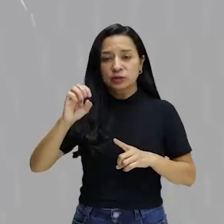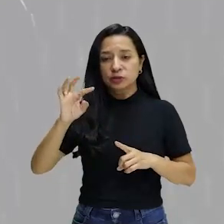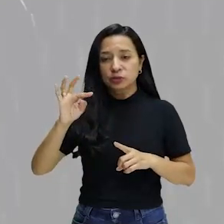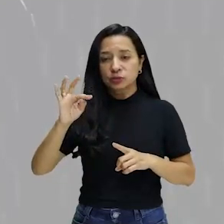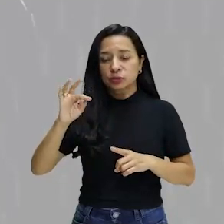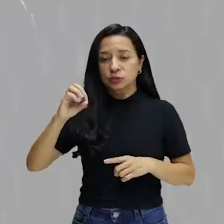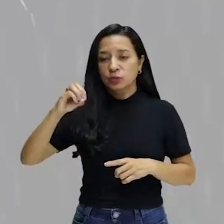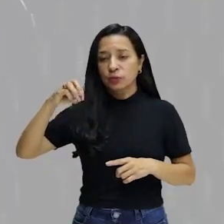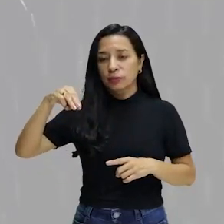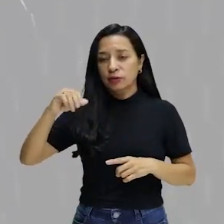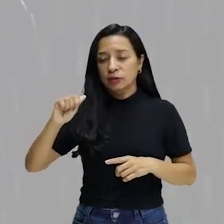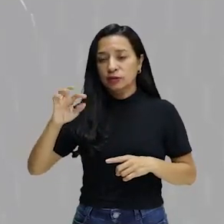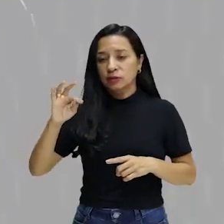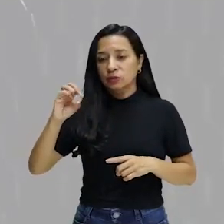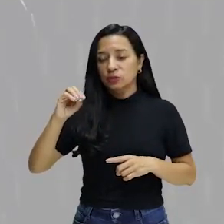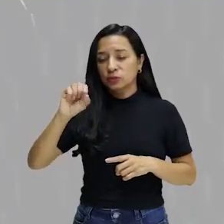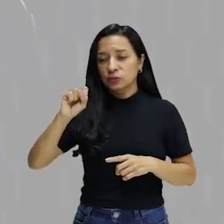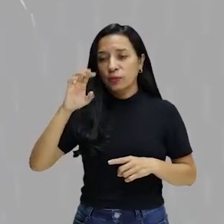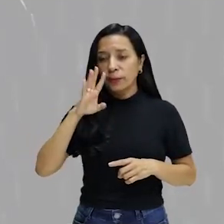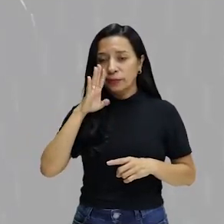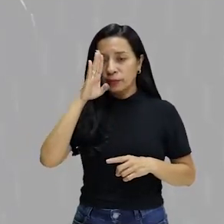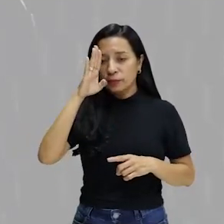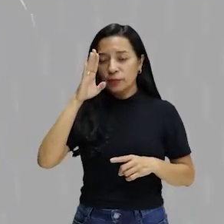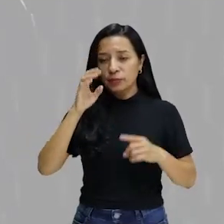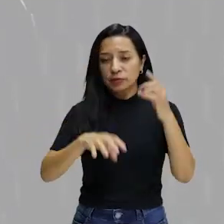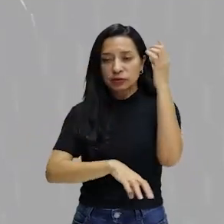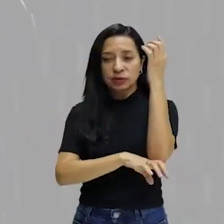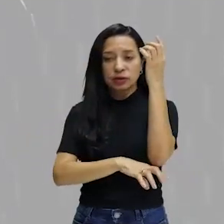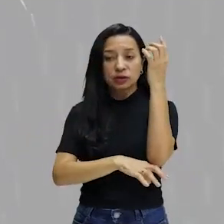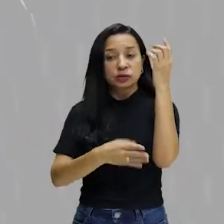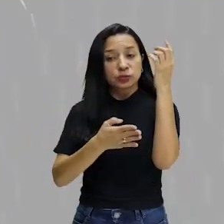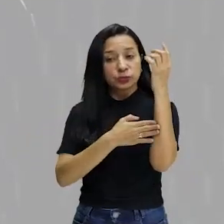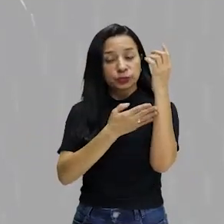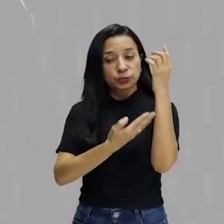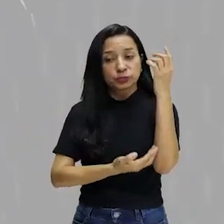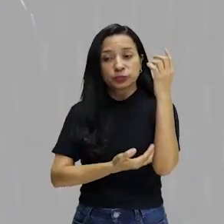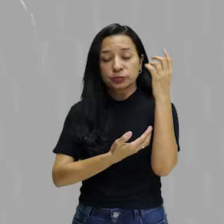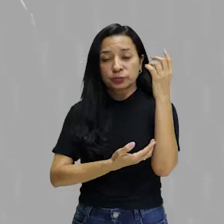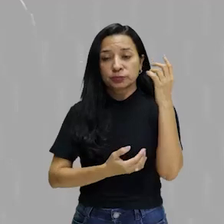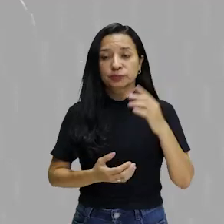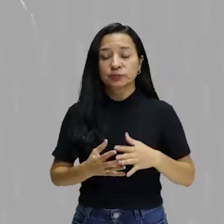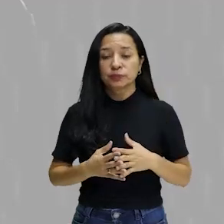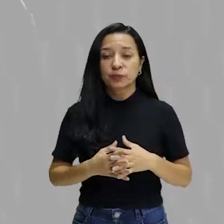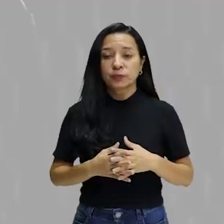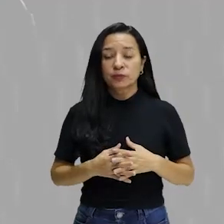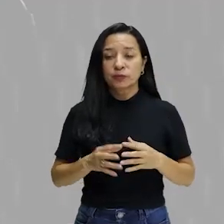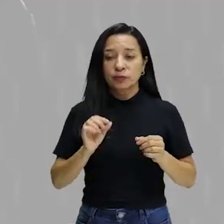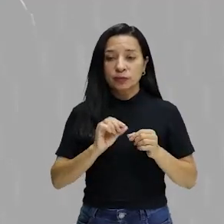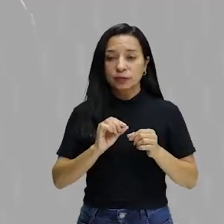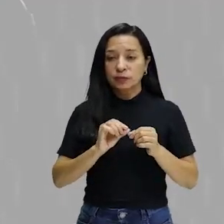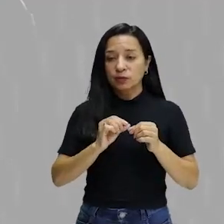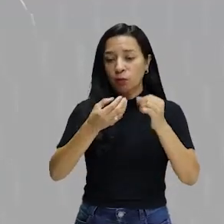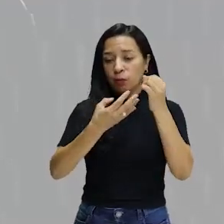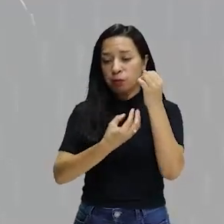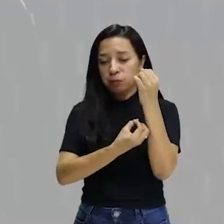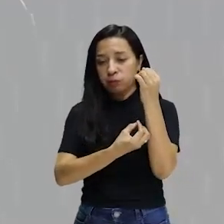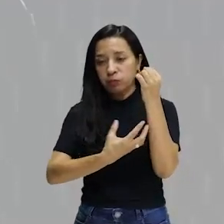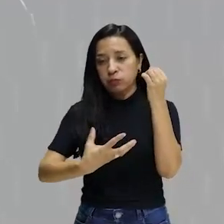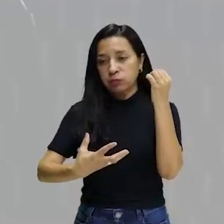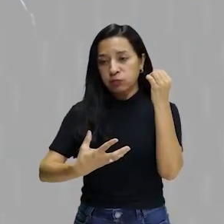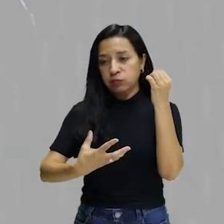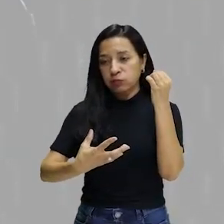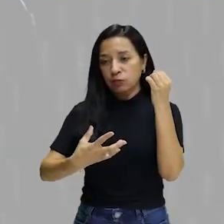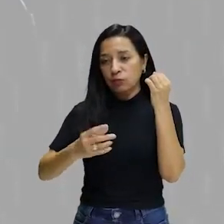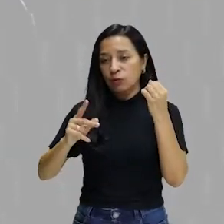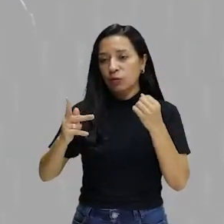estômato na raiz. Principalmente na raiz e no caule. Não. E a sua função é secretar hormônio. Tem nada a ver com